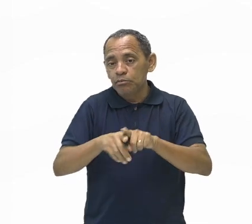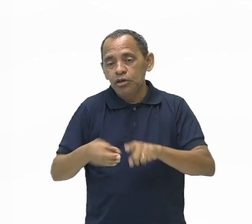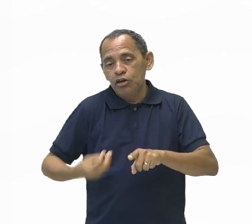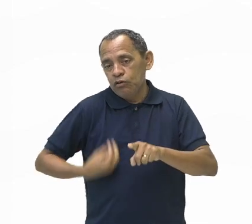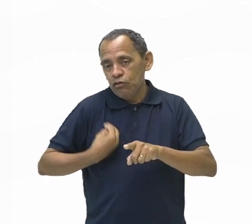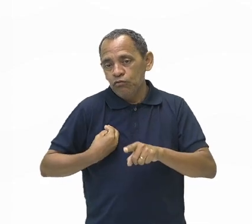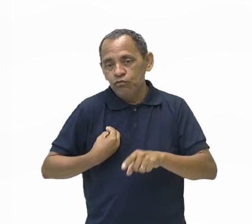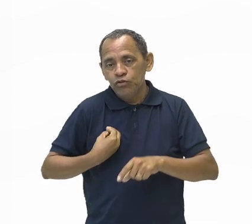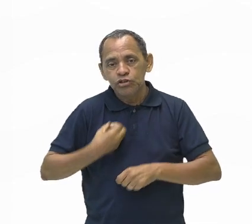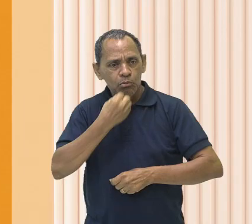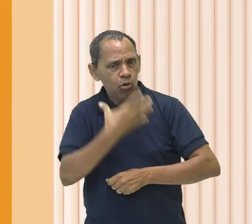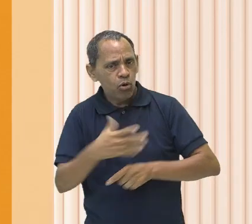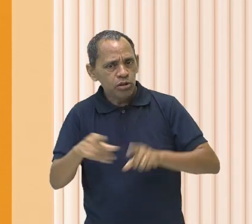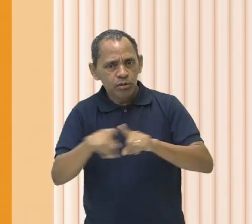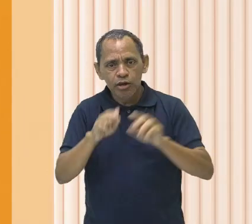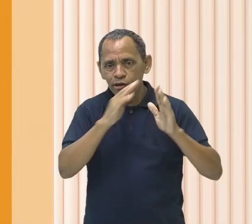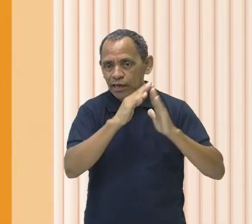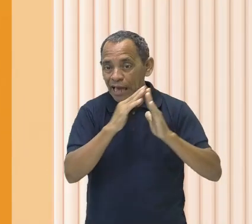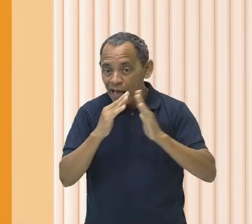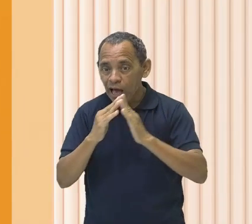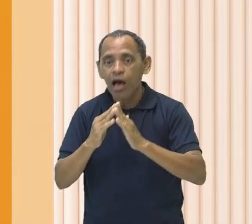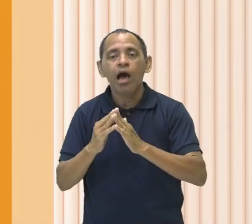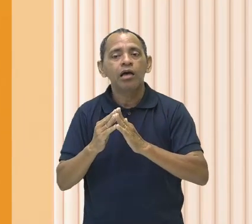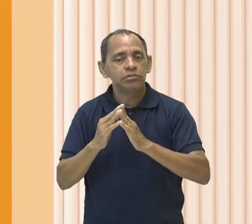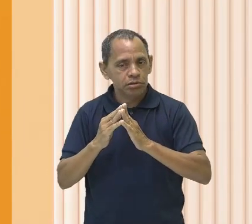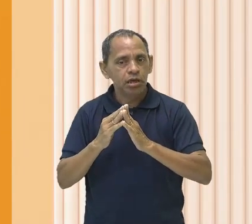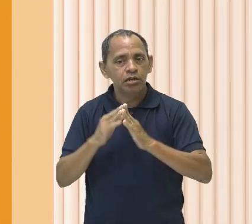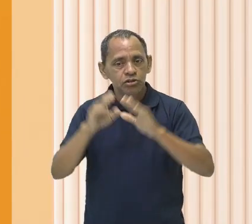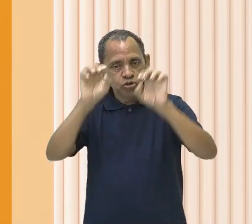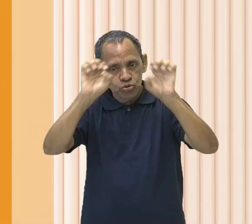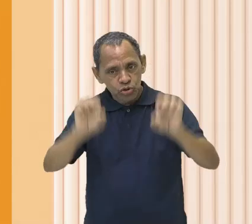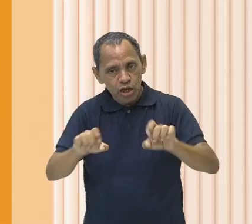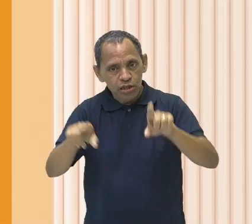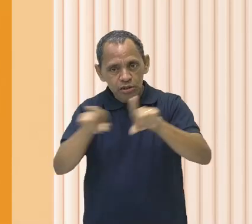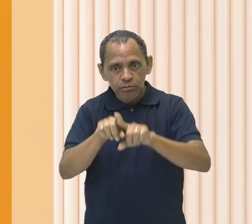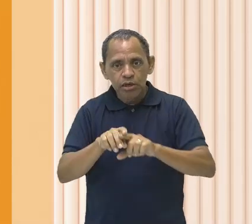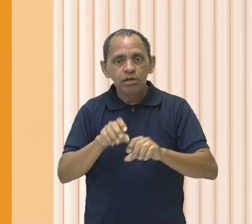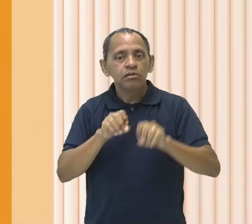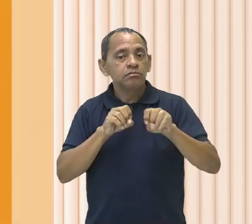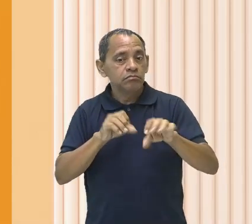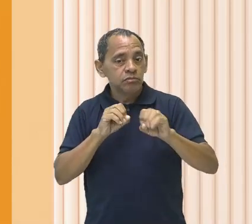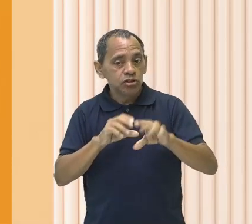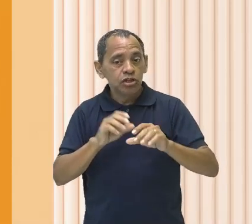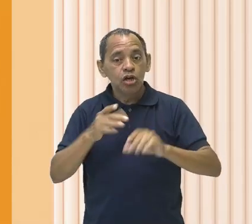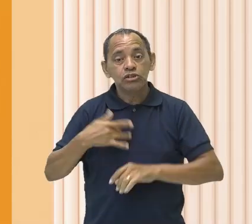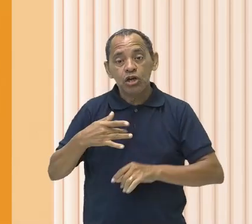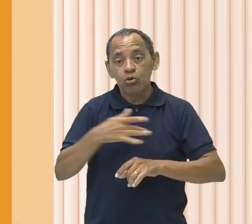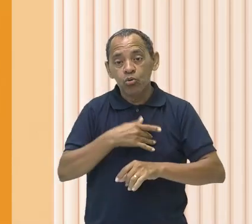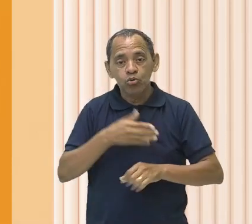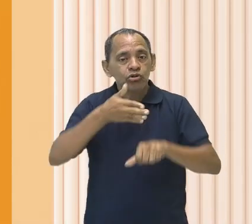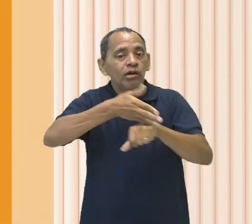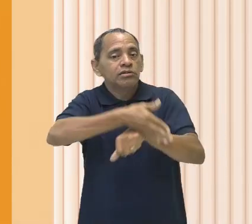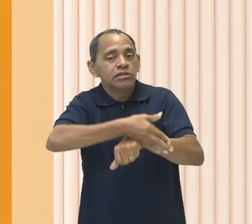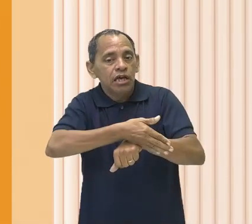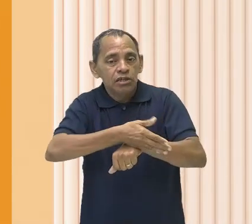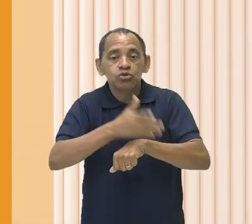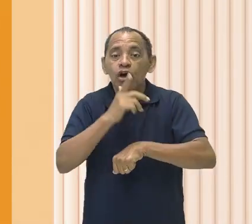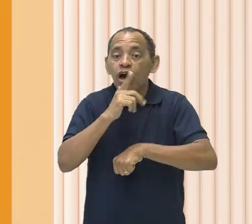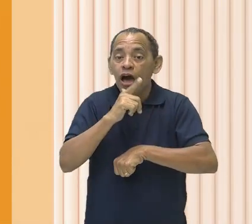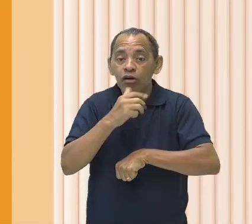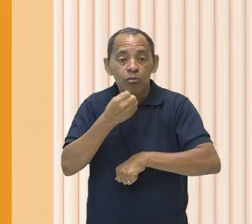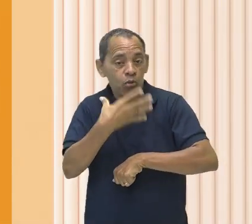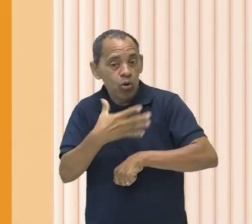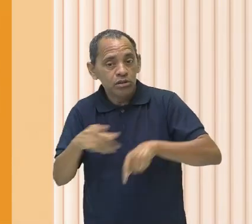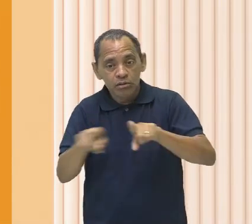digna, casas, né, estruturadas, educação, saúde, né, acesso à água potável.